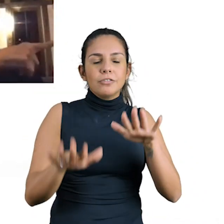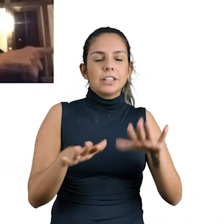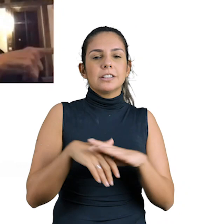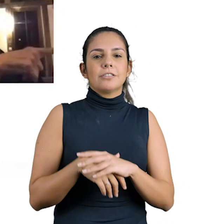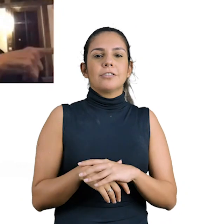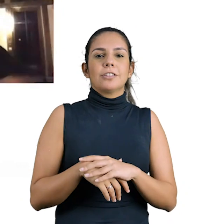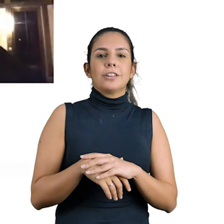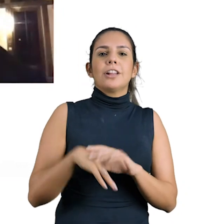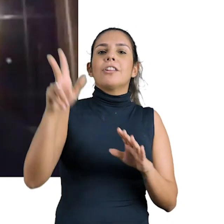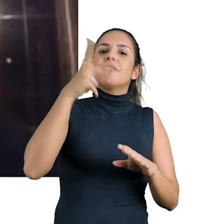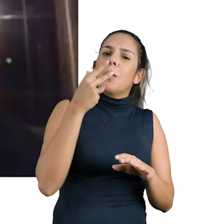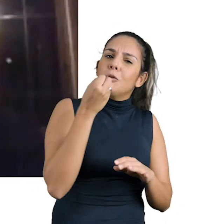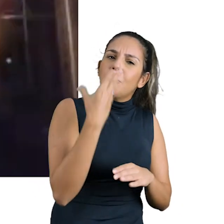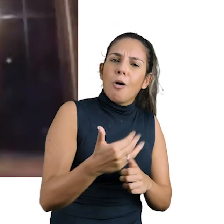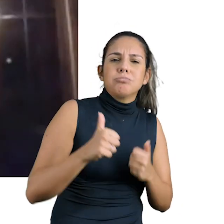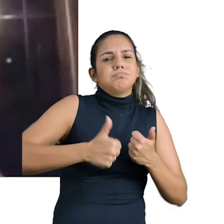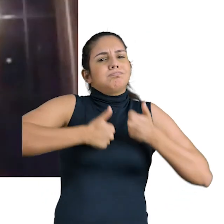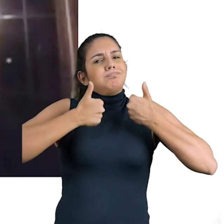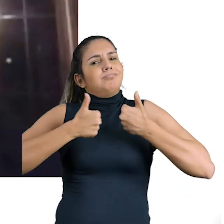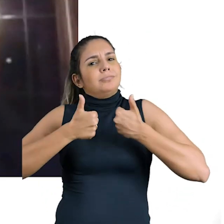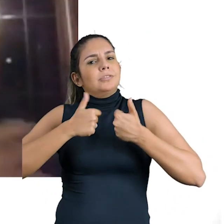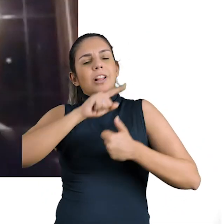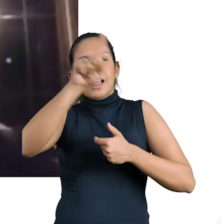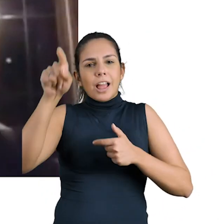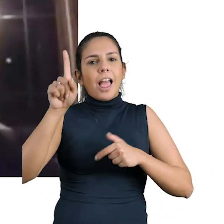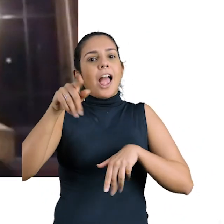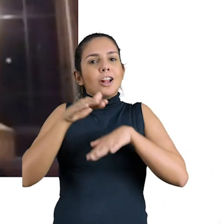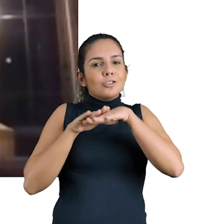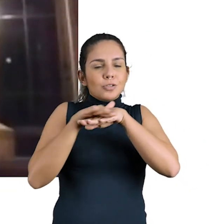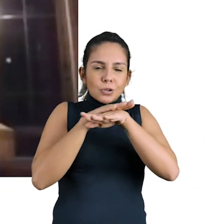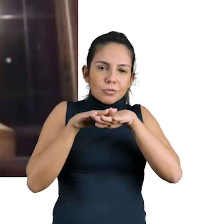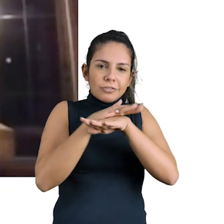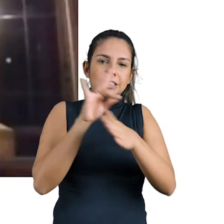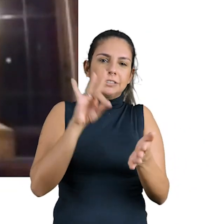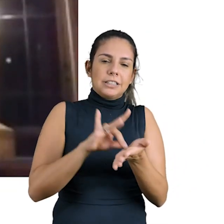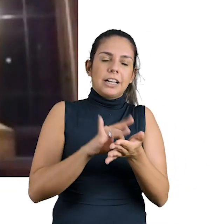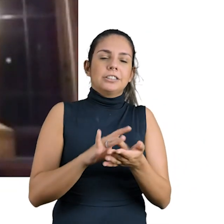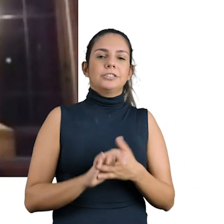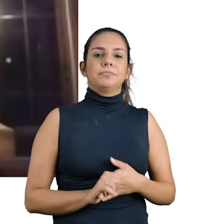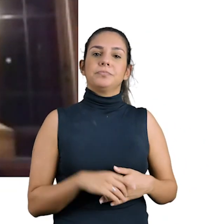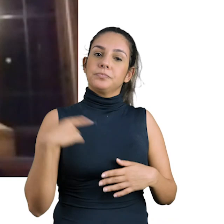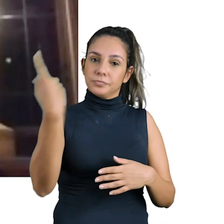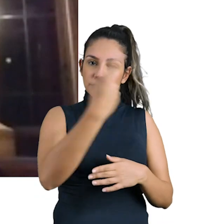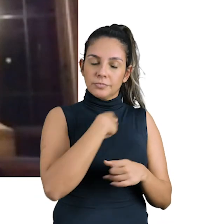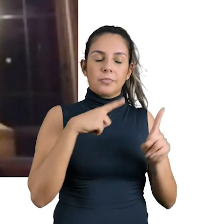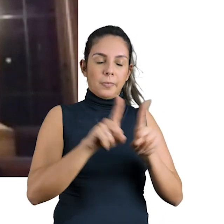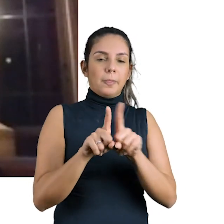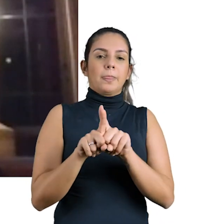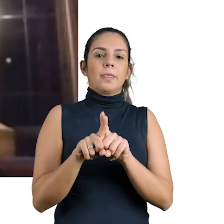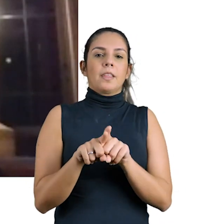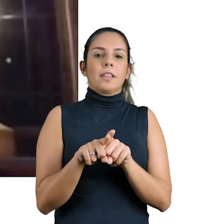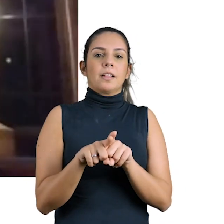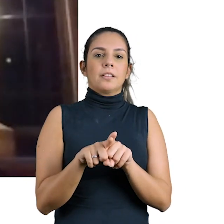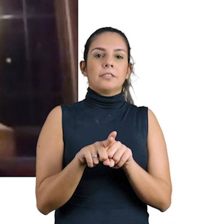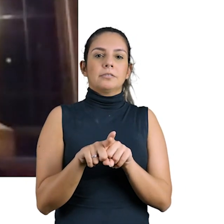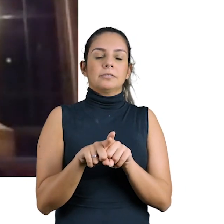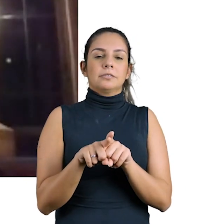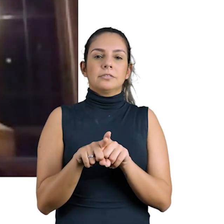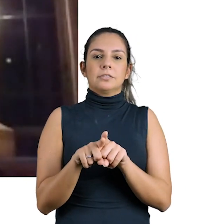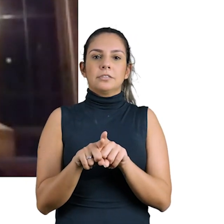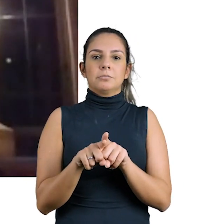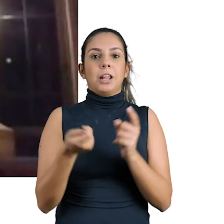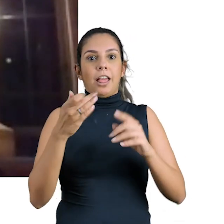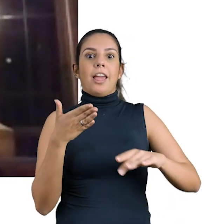arrumo. Às vezes elogiam também, mas enfim, é um grupo de diálogo mesmo, né? Então, acho que a gente também tem